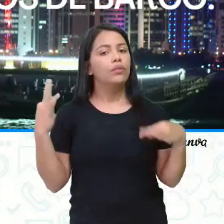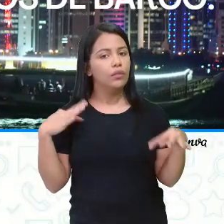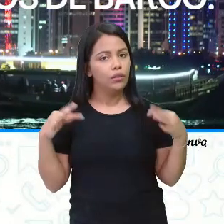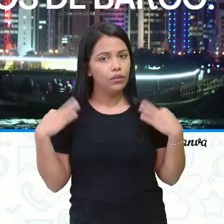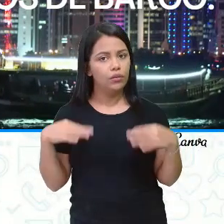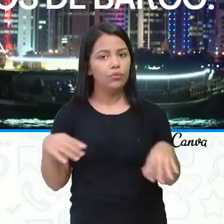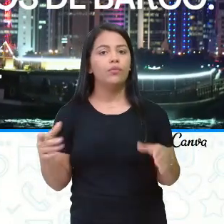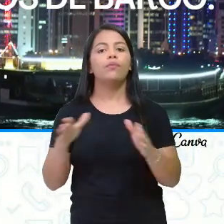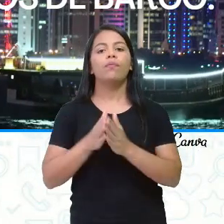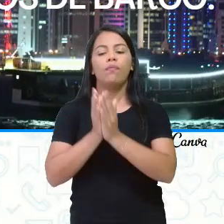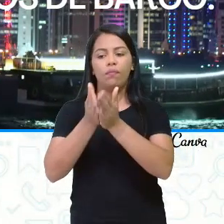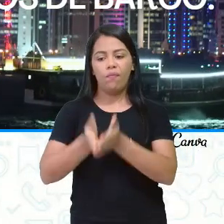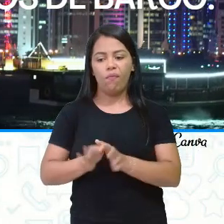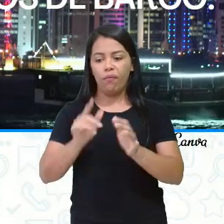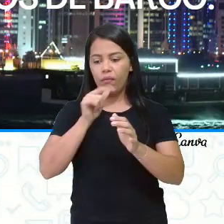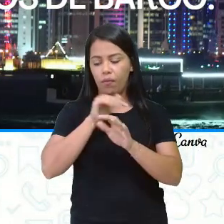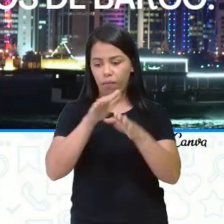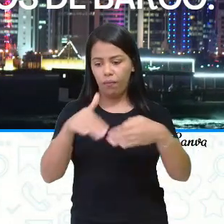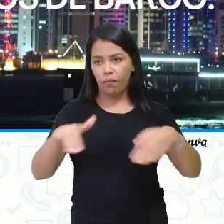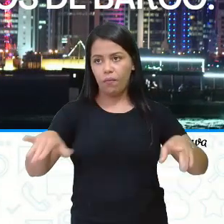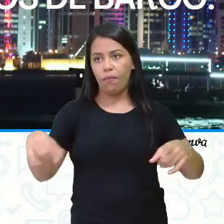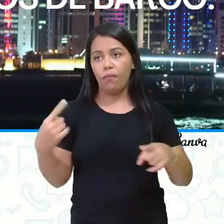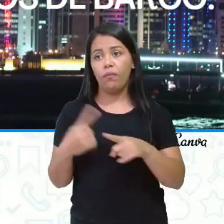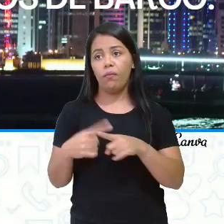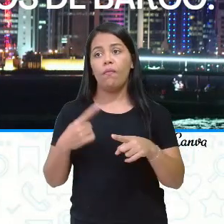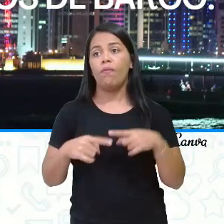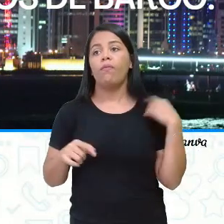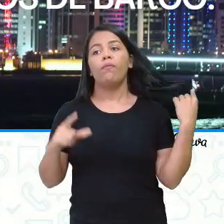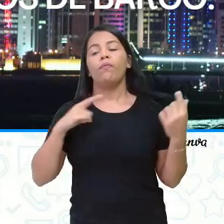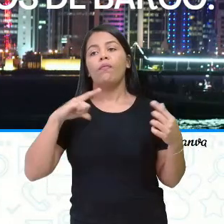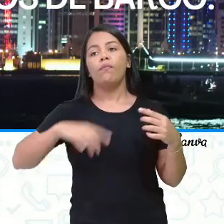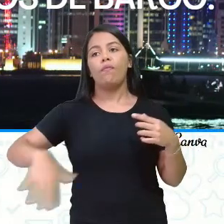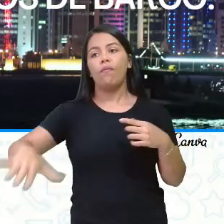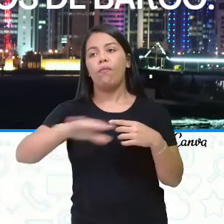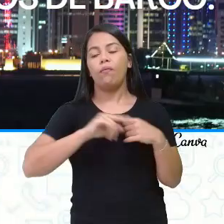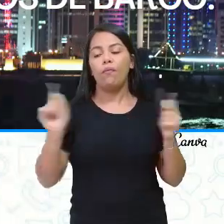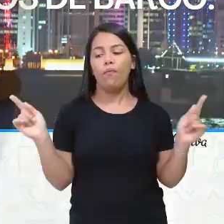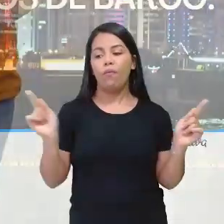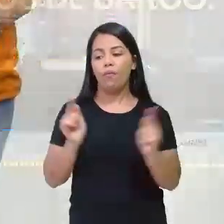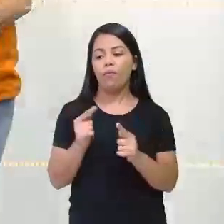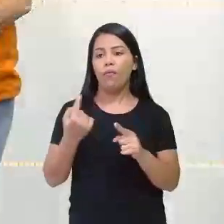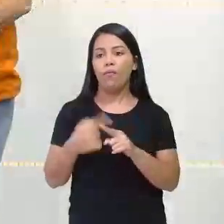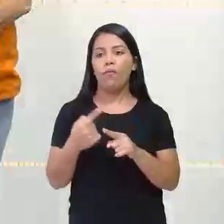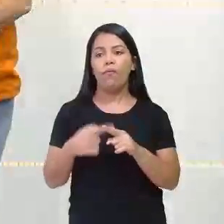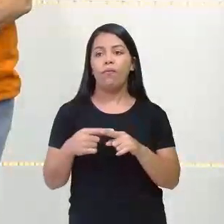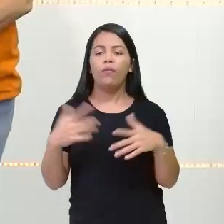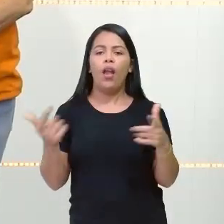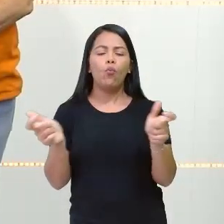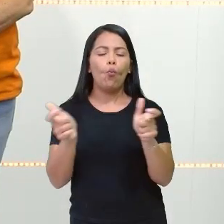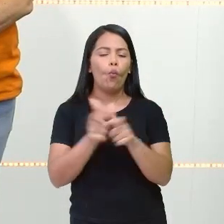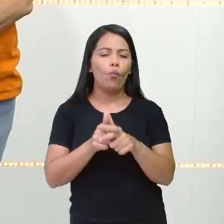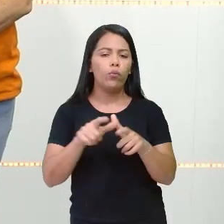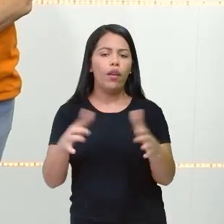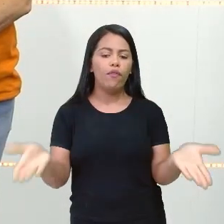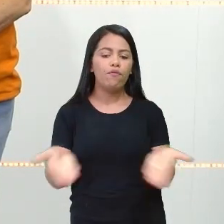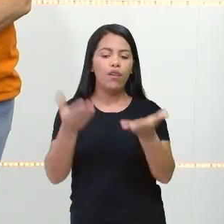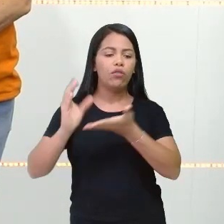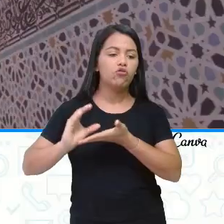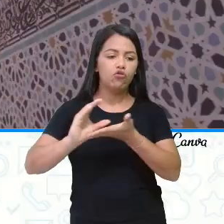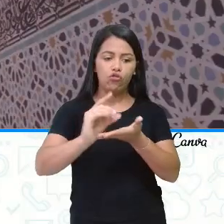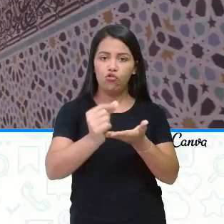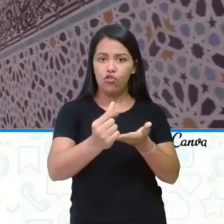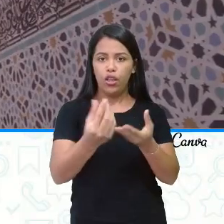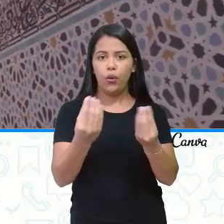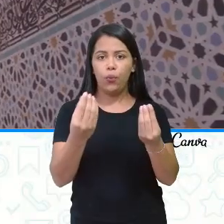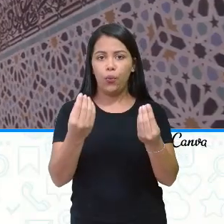né? Porque o Catar, como ele tem uma área muito pequena, então eles investem bastante na água. Gente, tem muita coisa interessante lá no